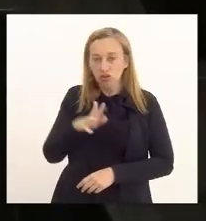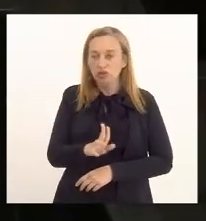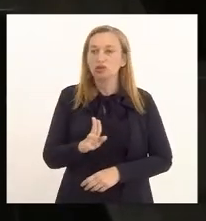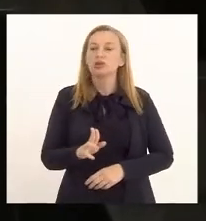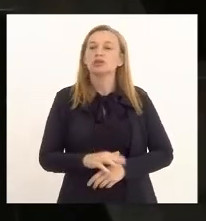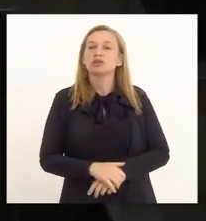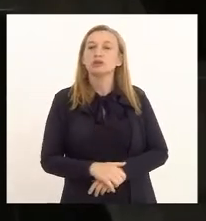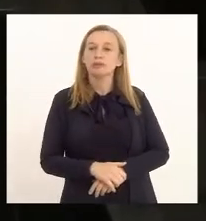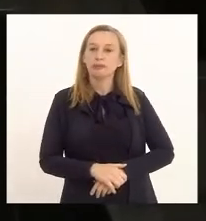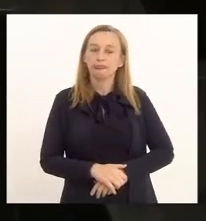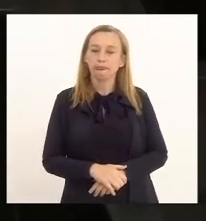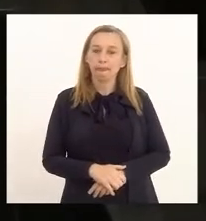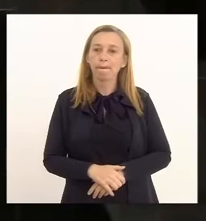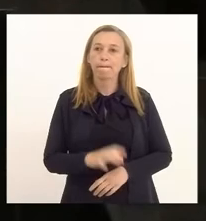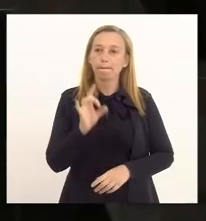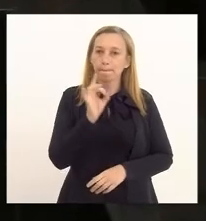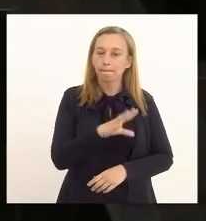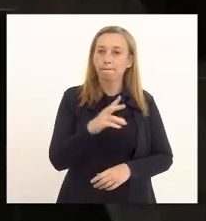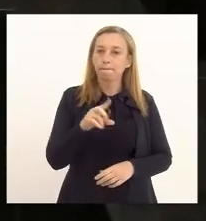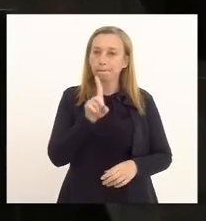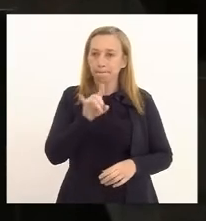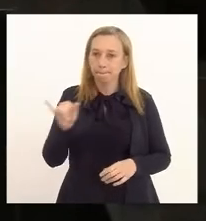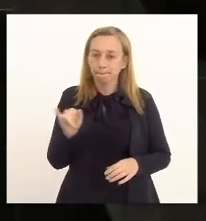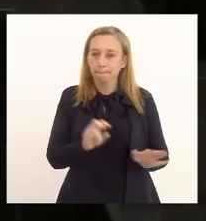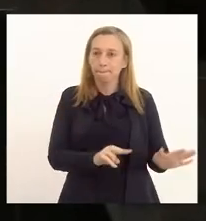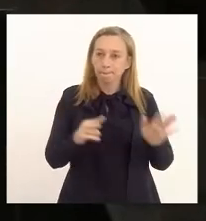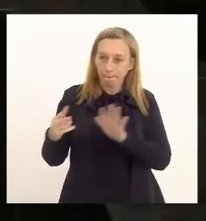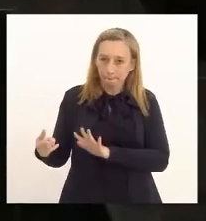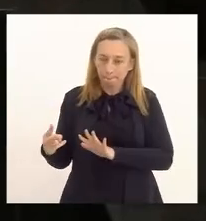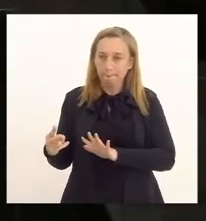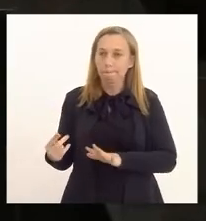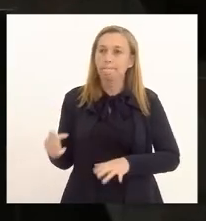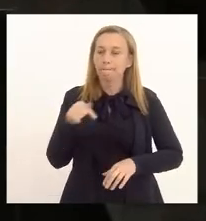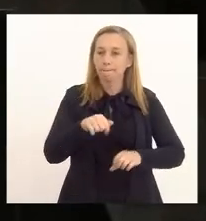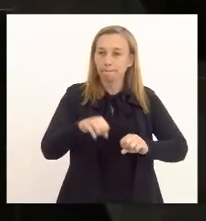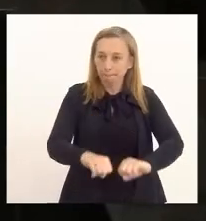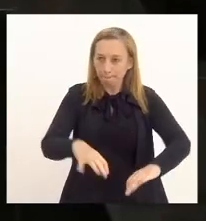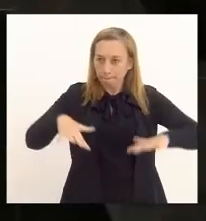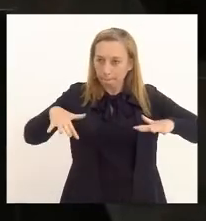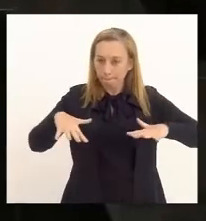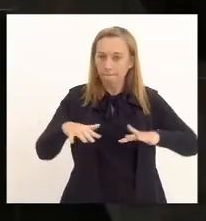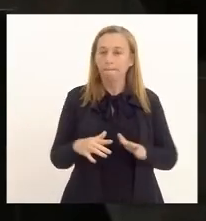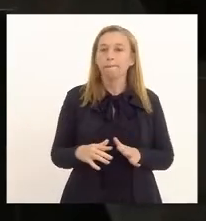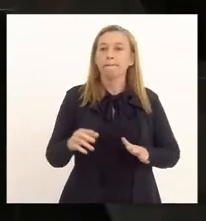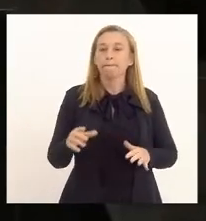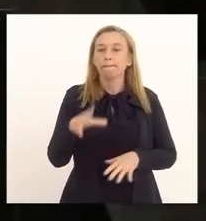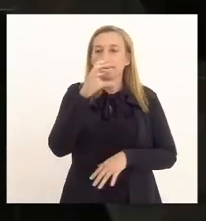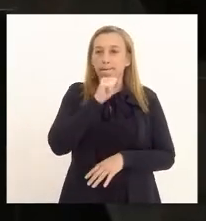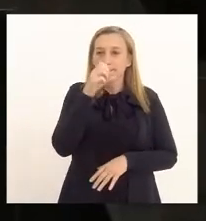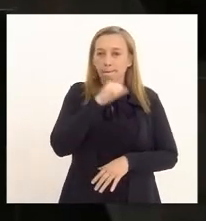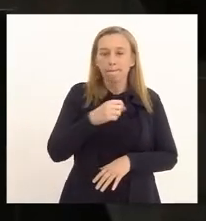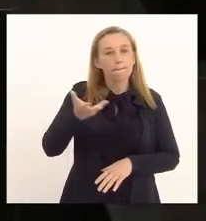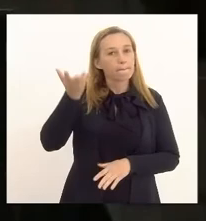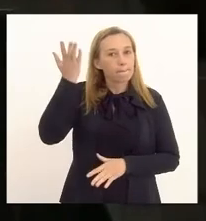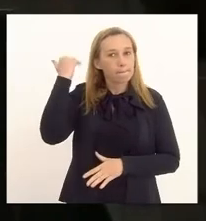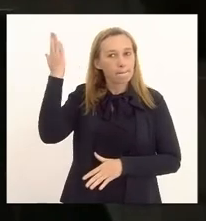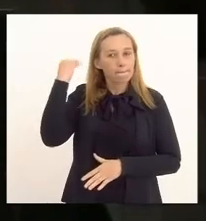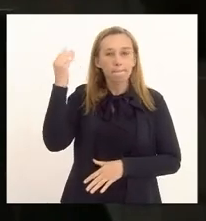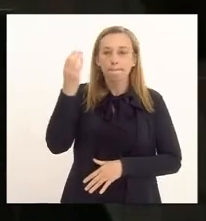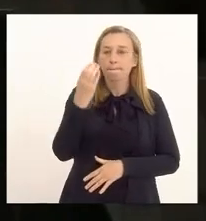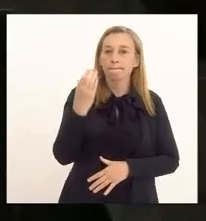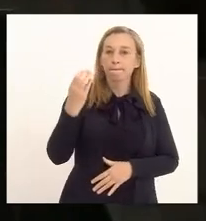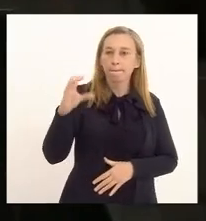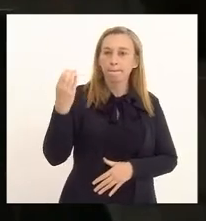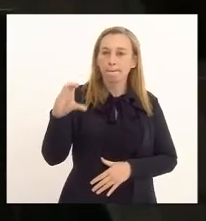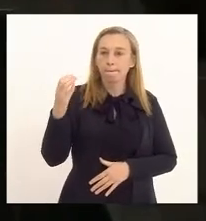mencionar, hoje é o último dia da semana legislativa, pelo menos em plenário, que no sábado passado, Niterói, o Rio de